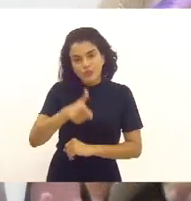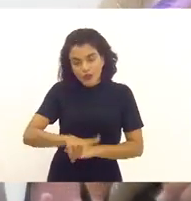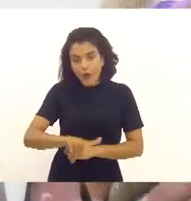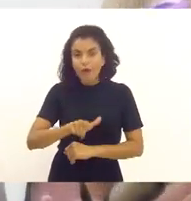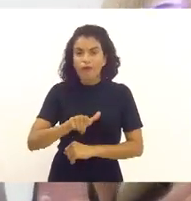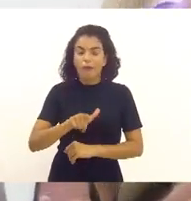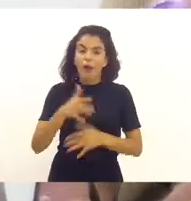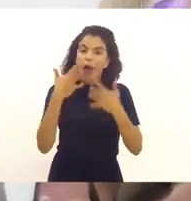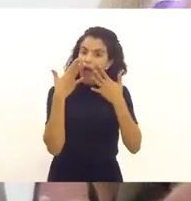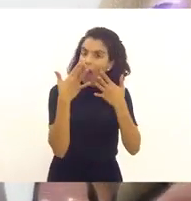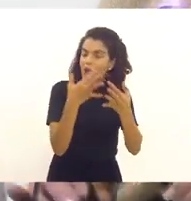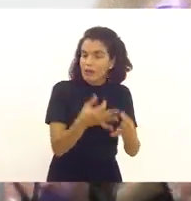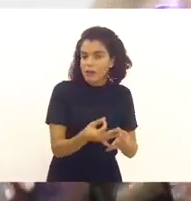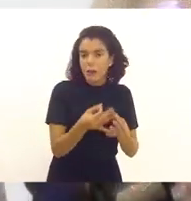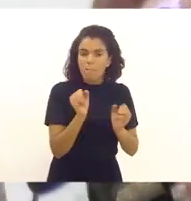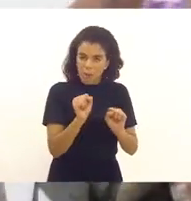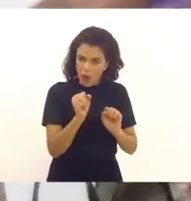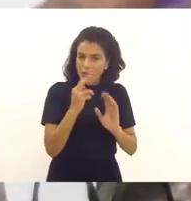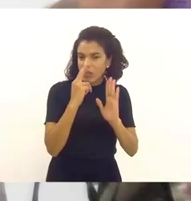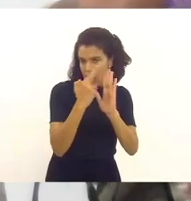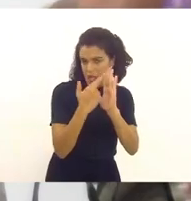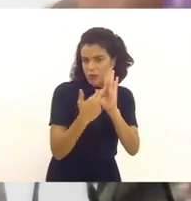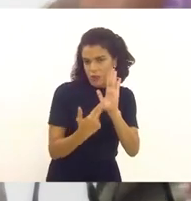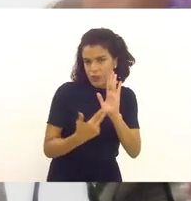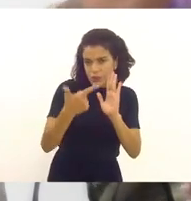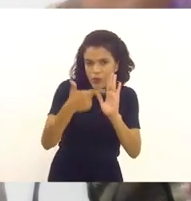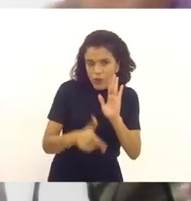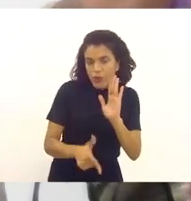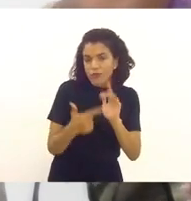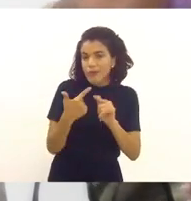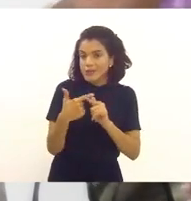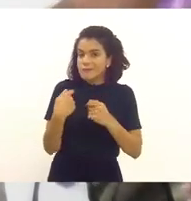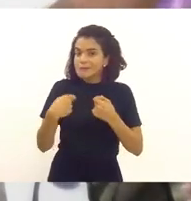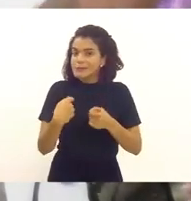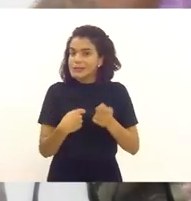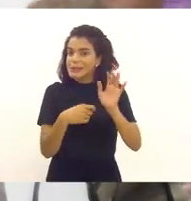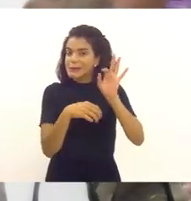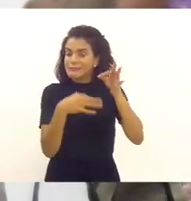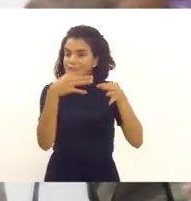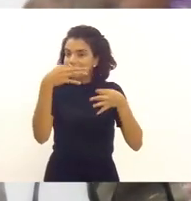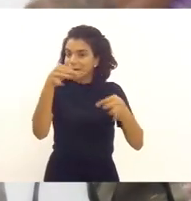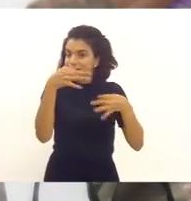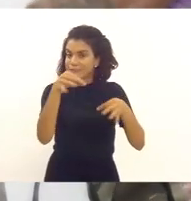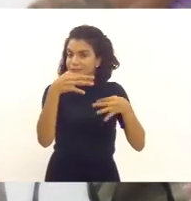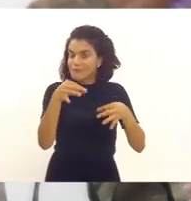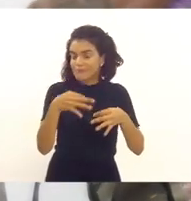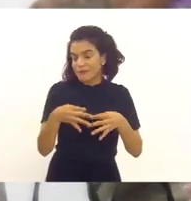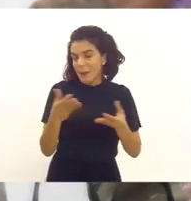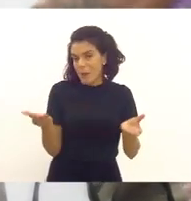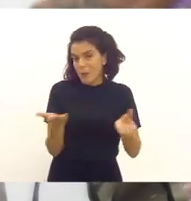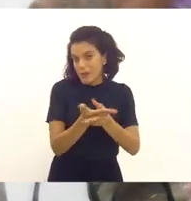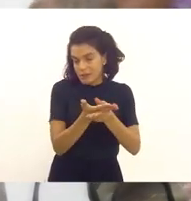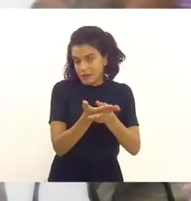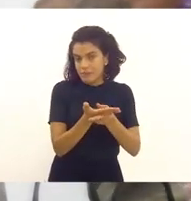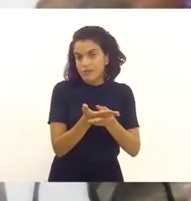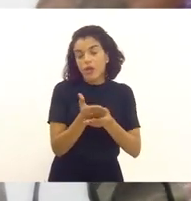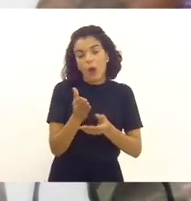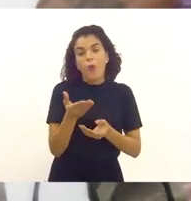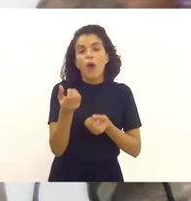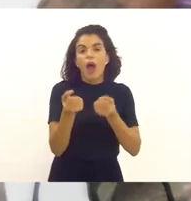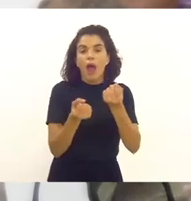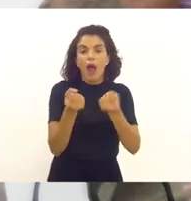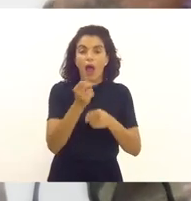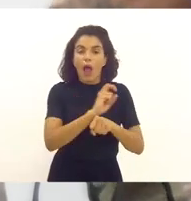a gente com toda a atenção a gente a senhora poderia responder novamente com a gente aqui porque a gente precisa disso aqui para o nosso processo então a Patrulha faz isso e